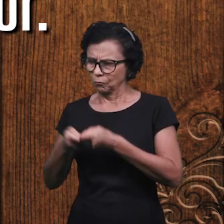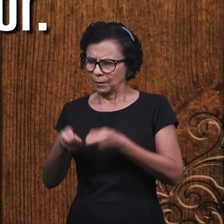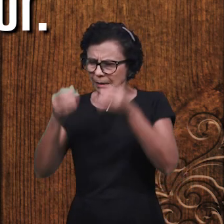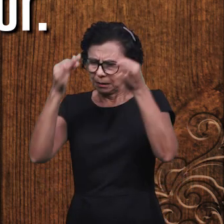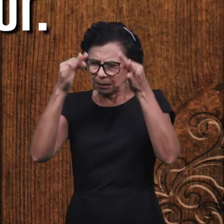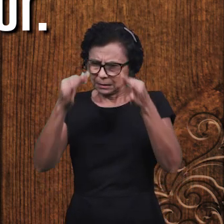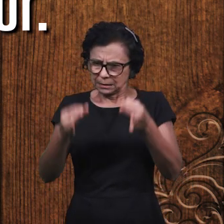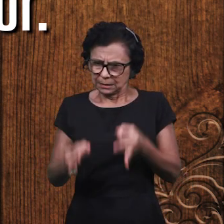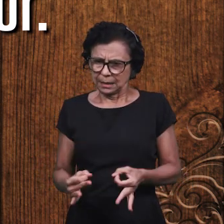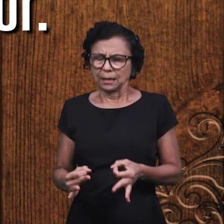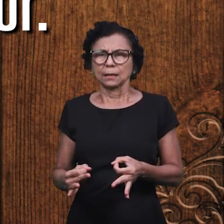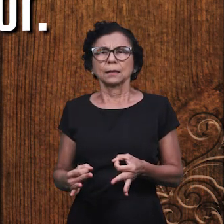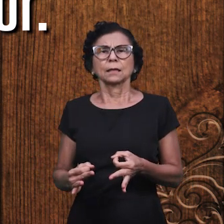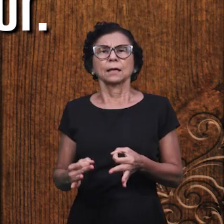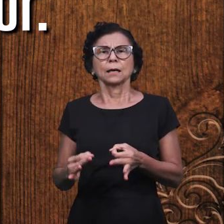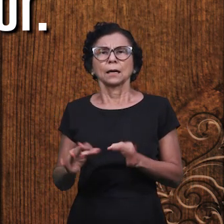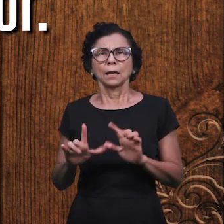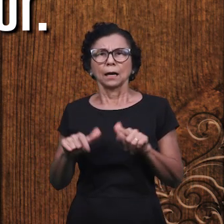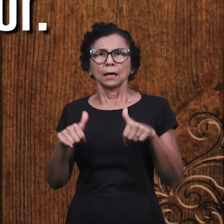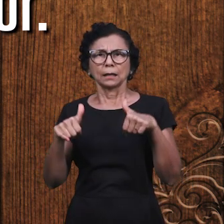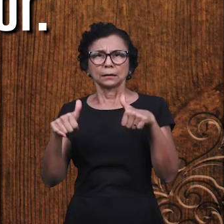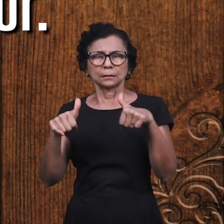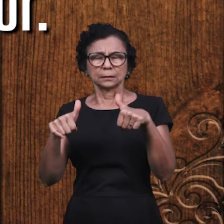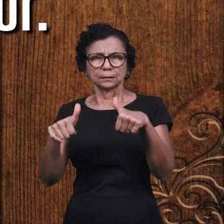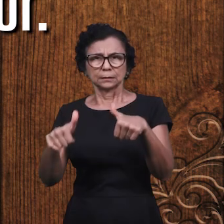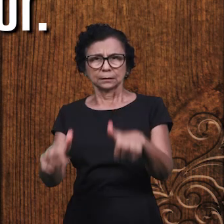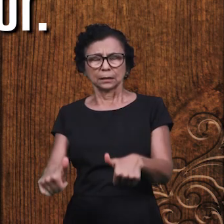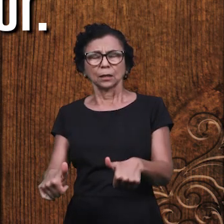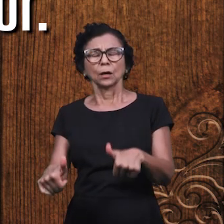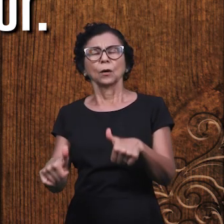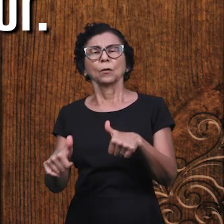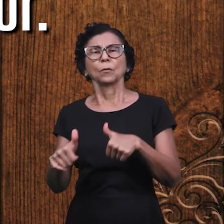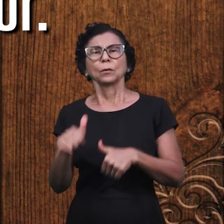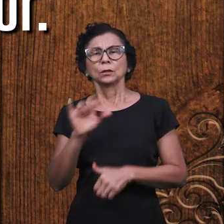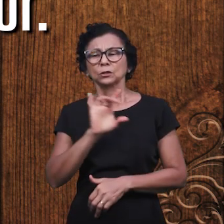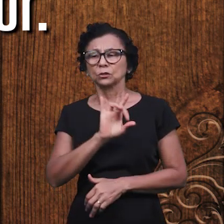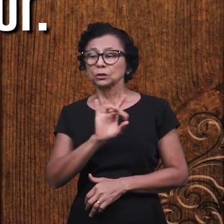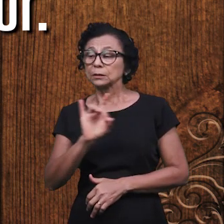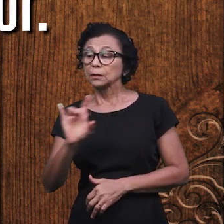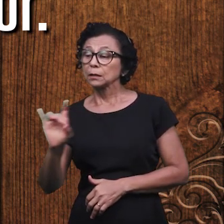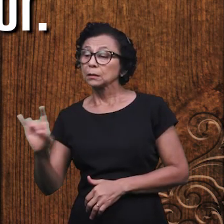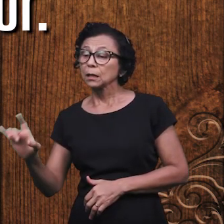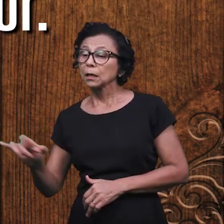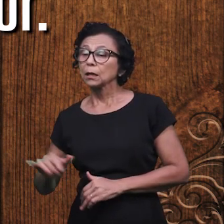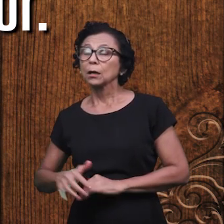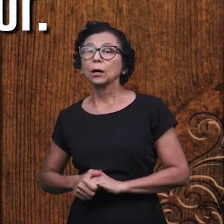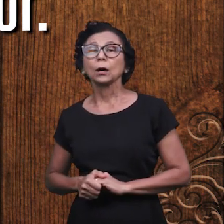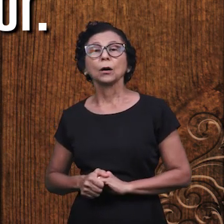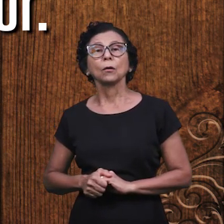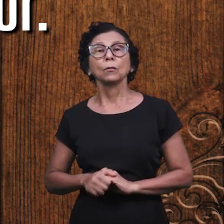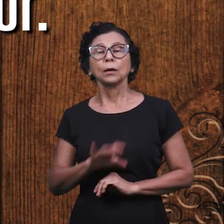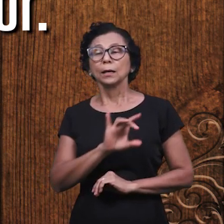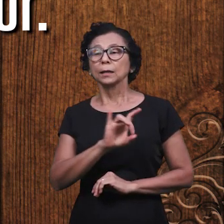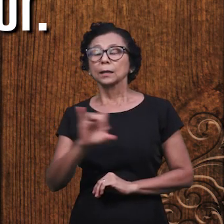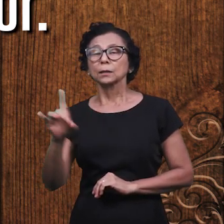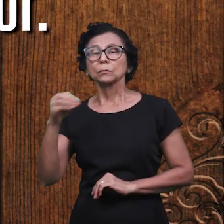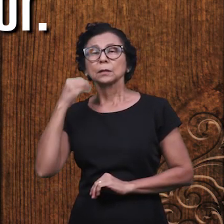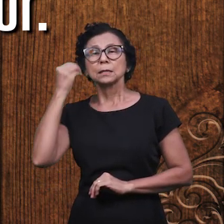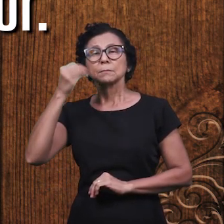a justa operação de cada parte, faz o aumento do corpo para a sua edificação em